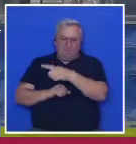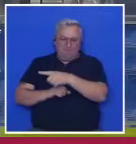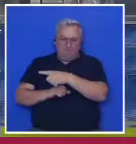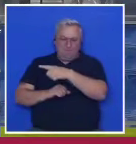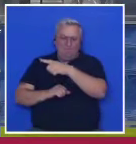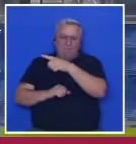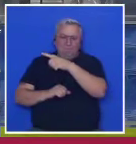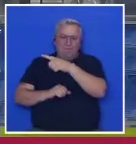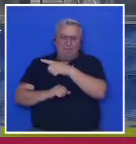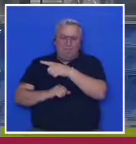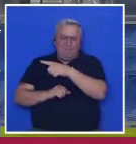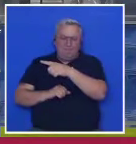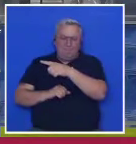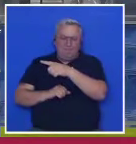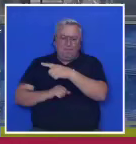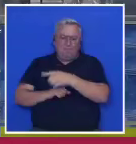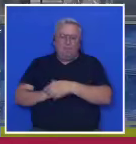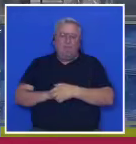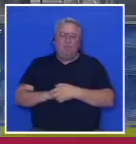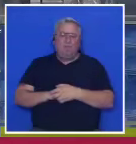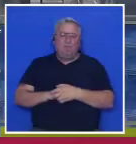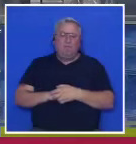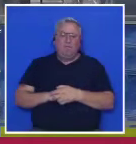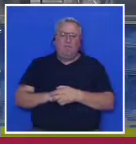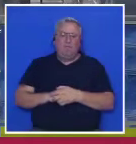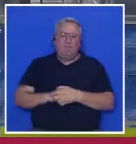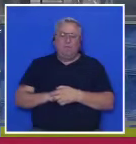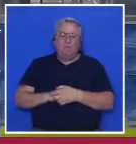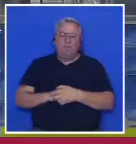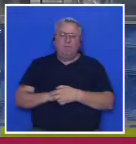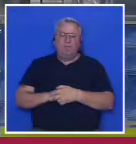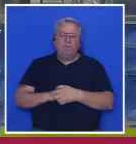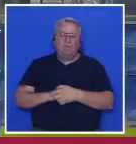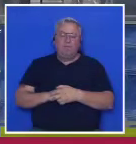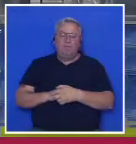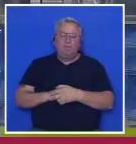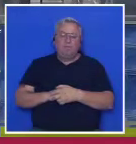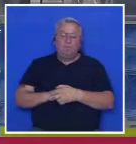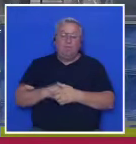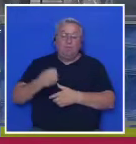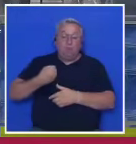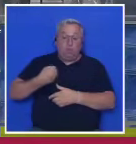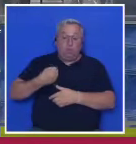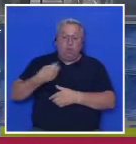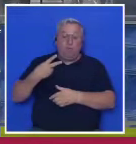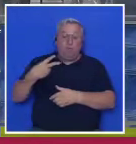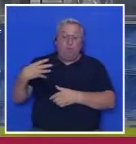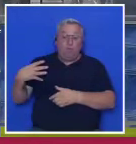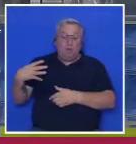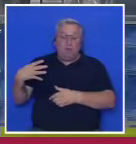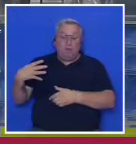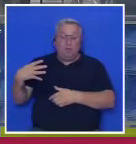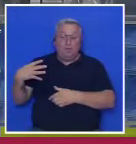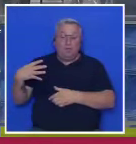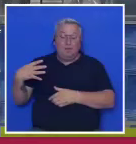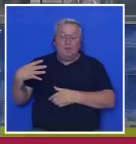Continuamos embaralhando as bolas no nosso quarto globo, globo da dupla cena. Bola marrom número 24.